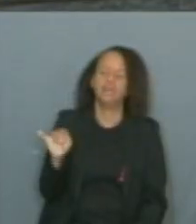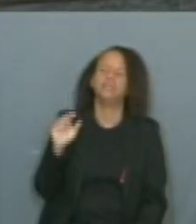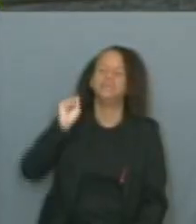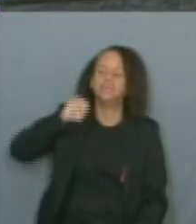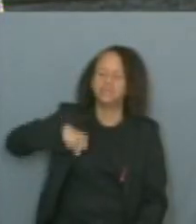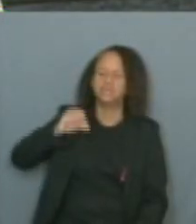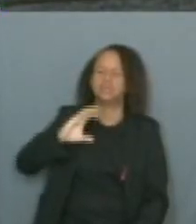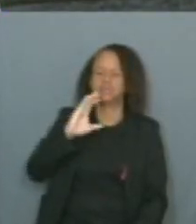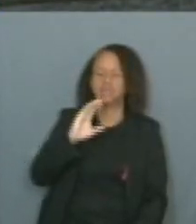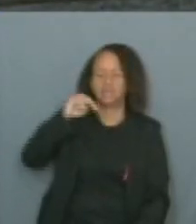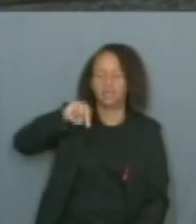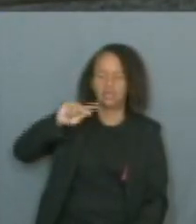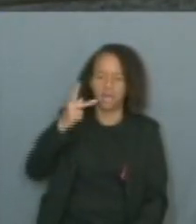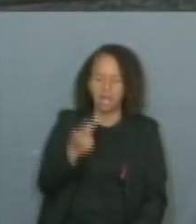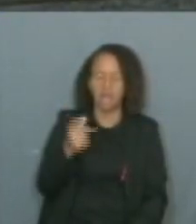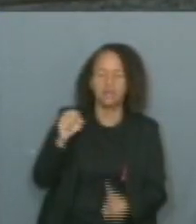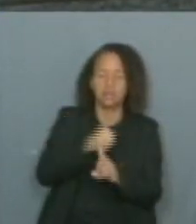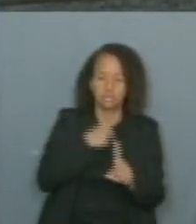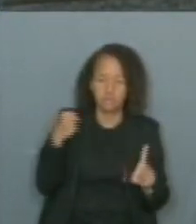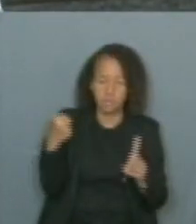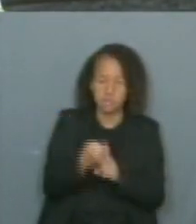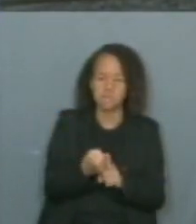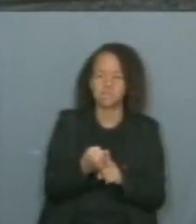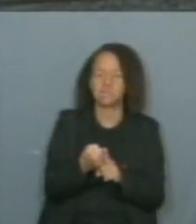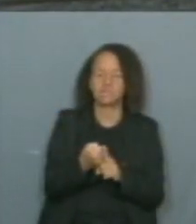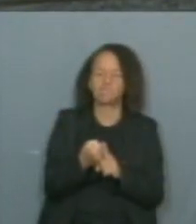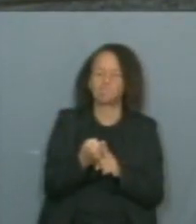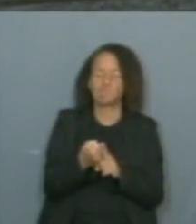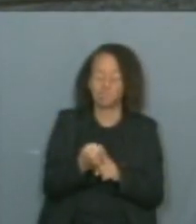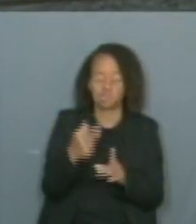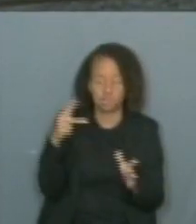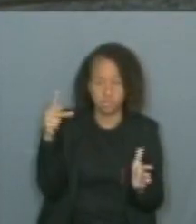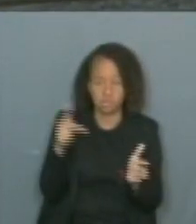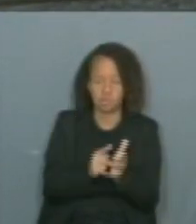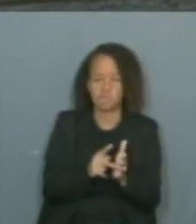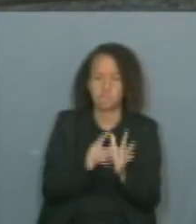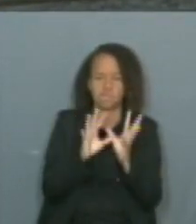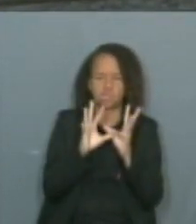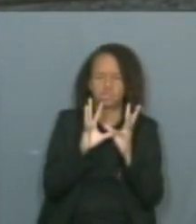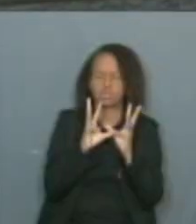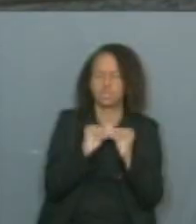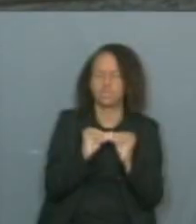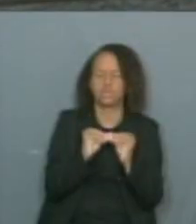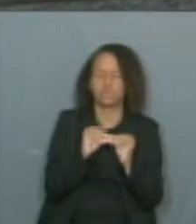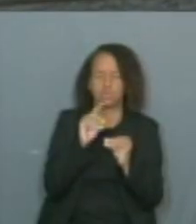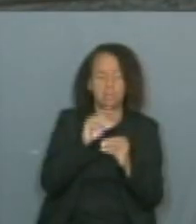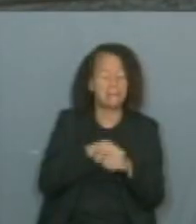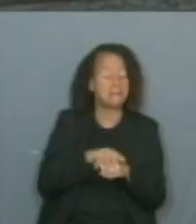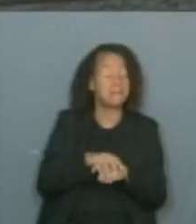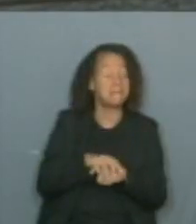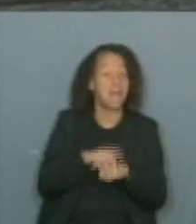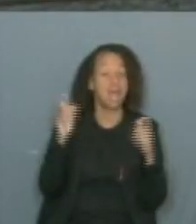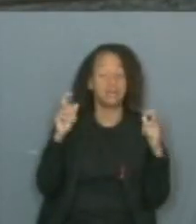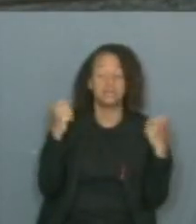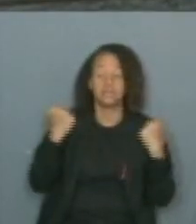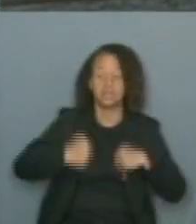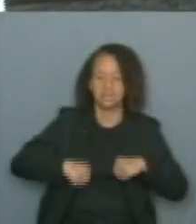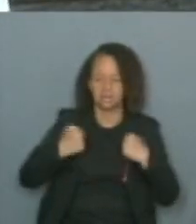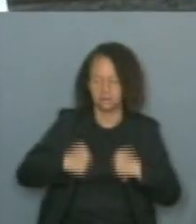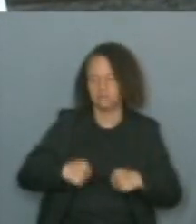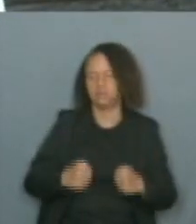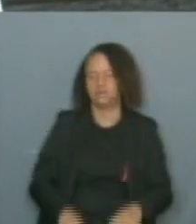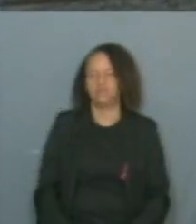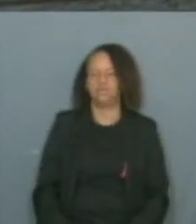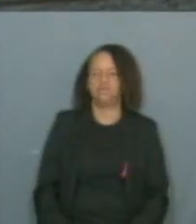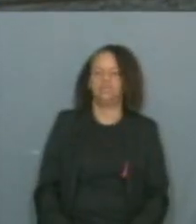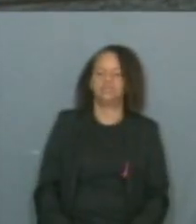que a CNH social seja uma realidade para aqueles que mais precisam,